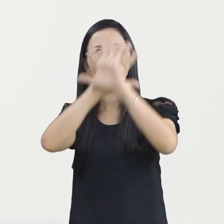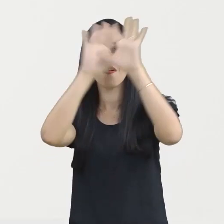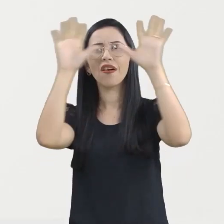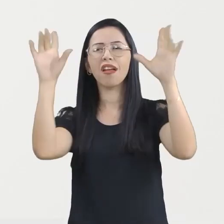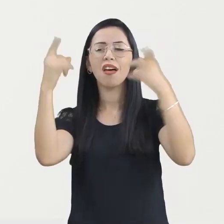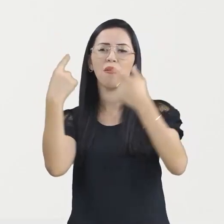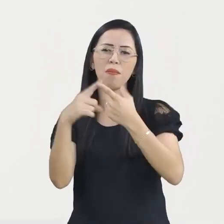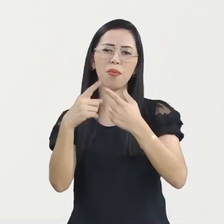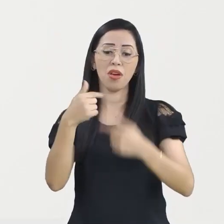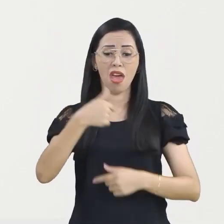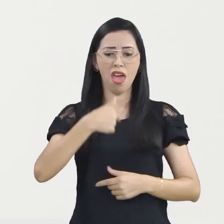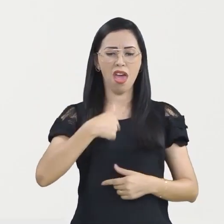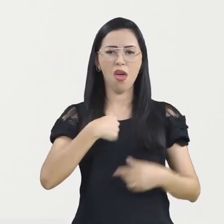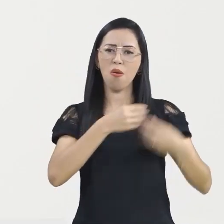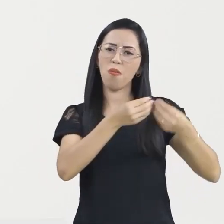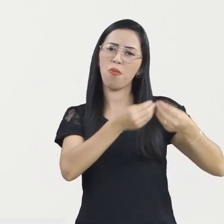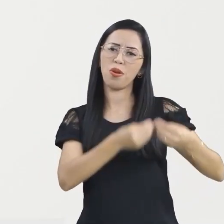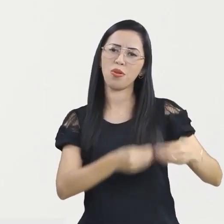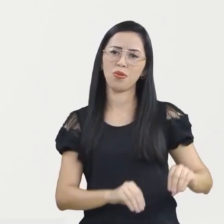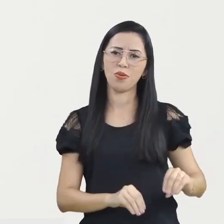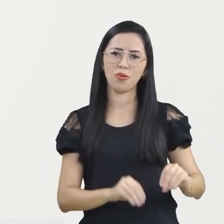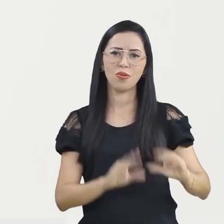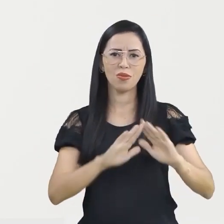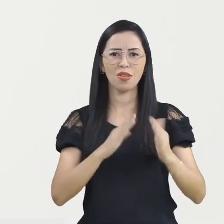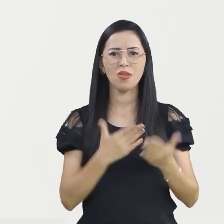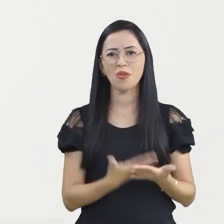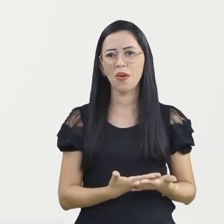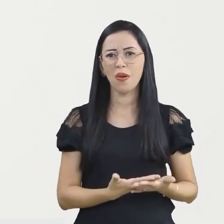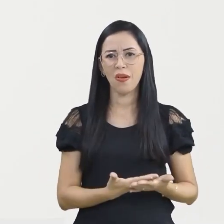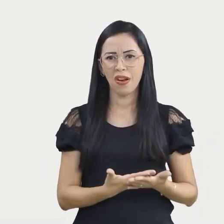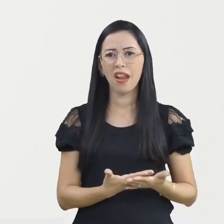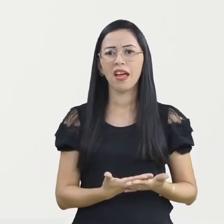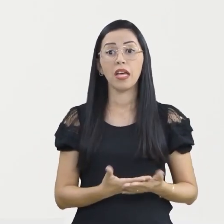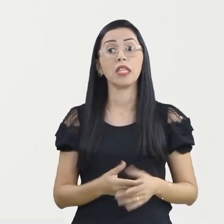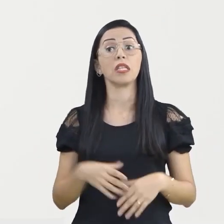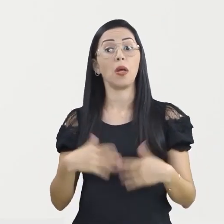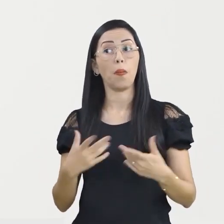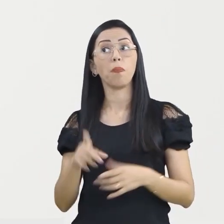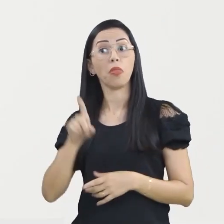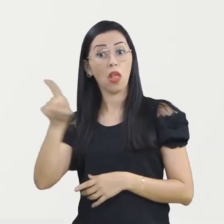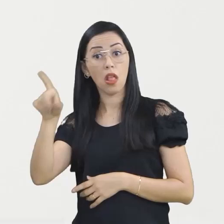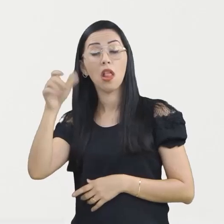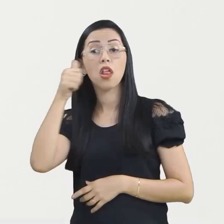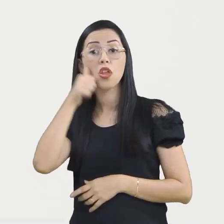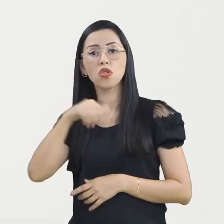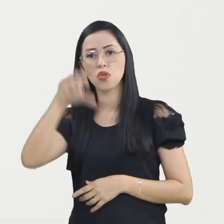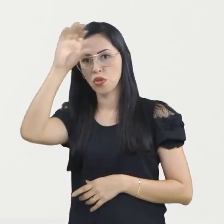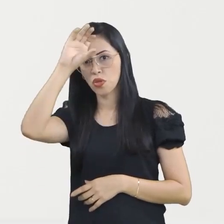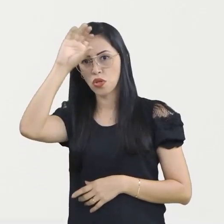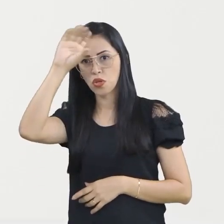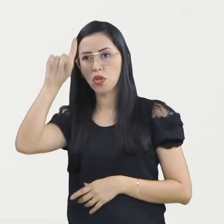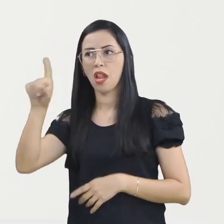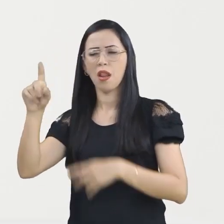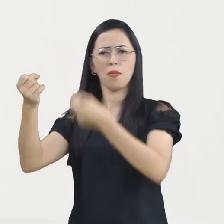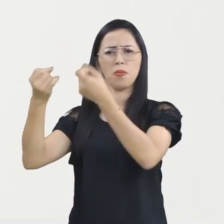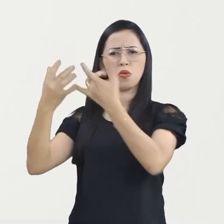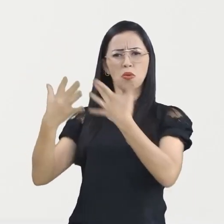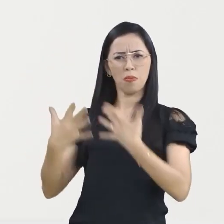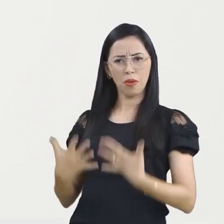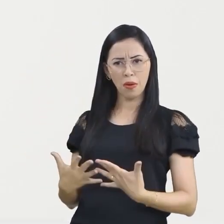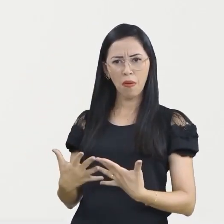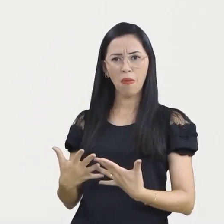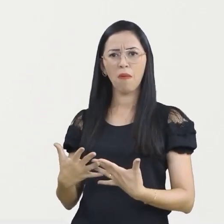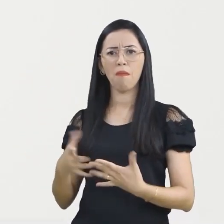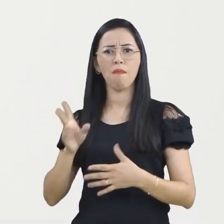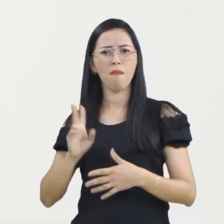me dava bem na escola. A tia Paula me contou que ela, mesmo sendo